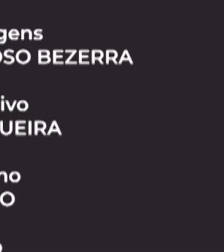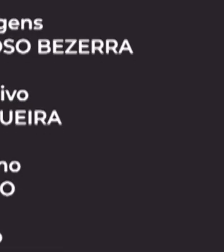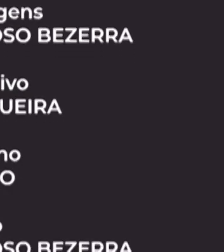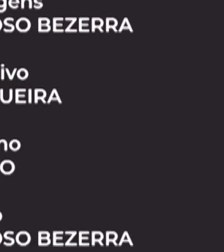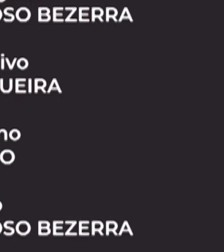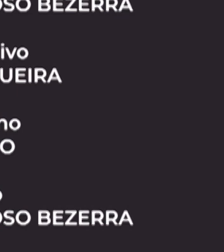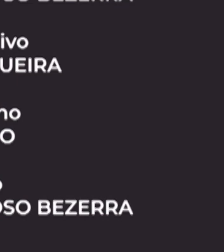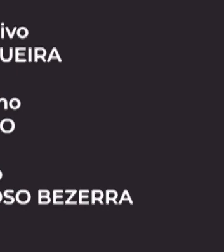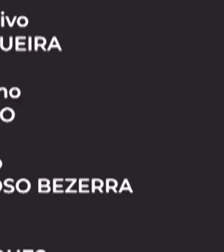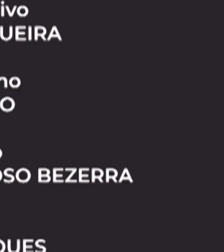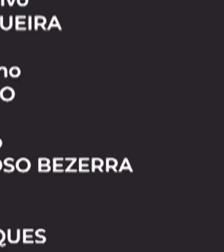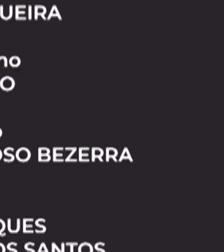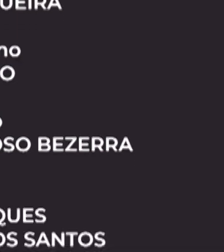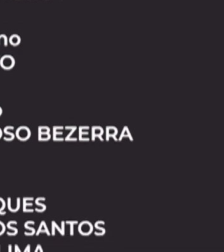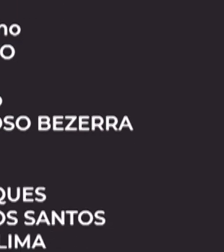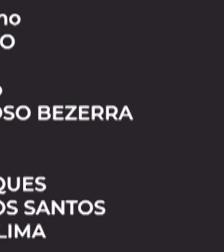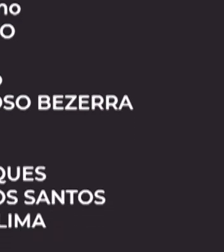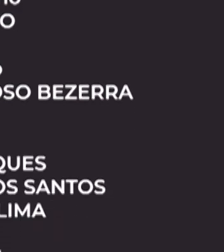Legendas Pedro Negri